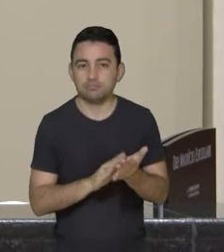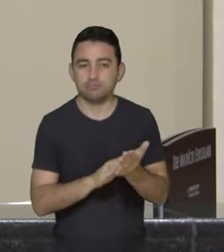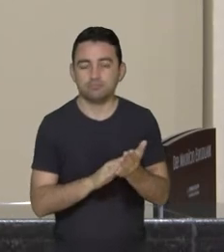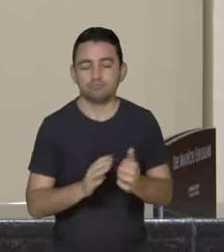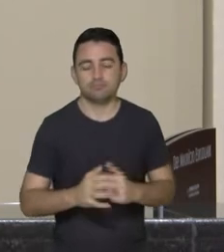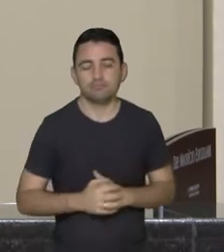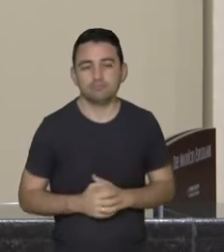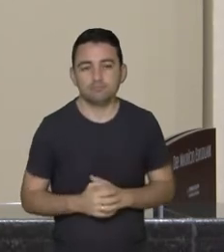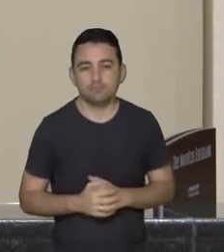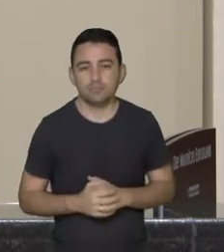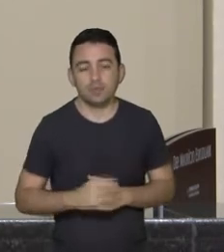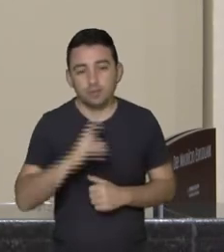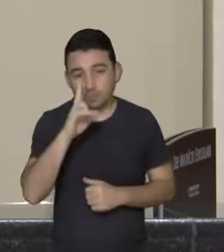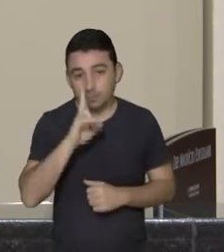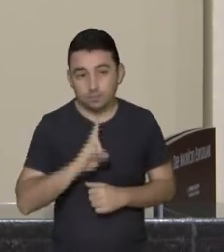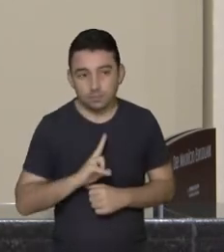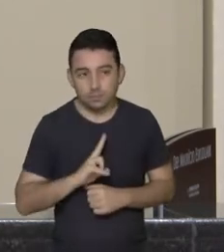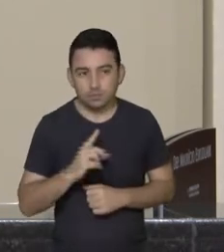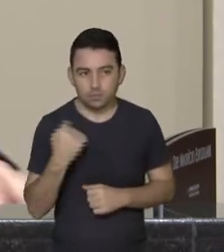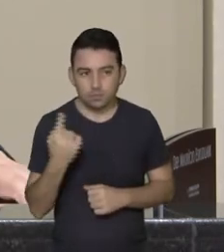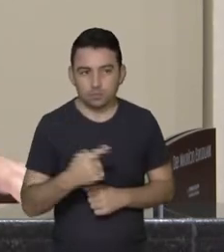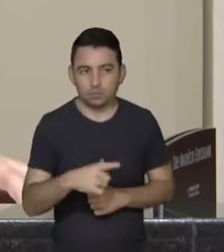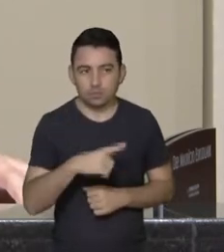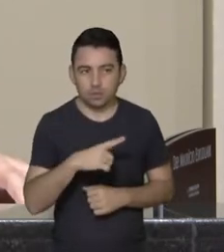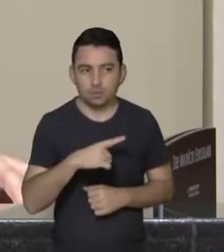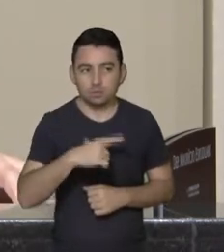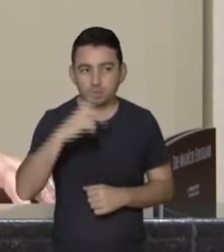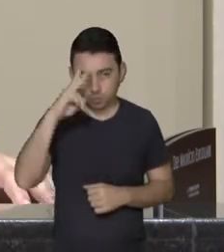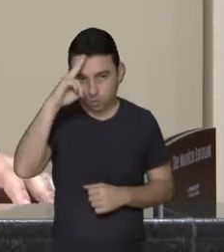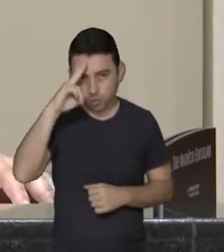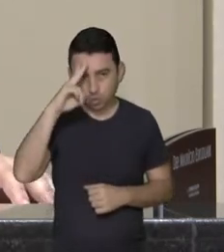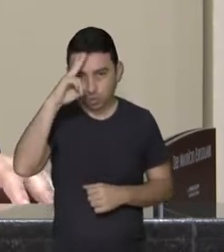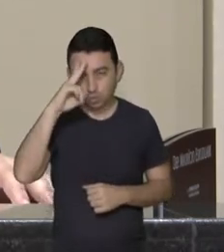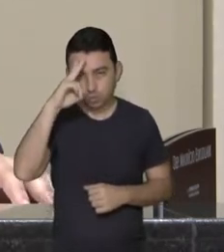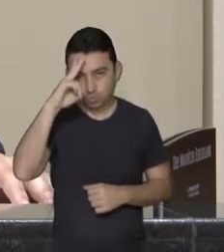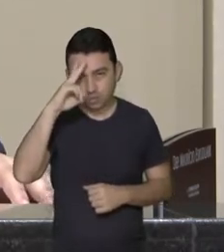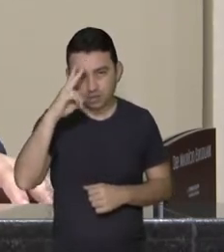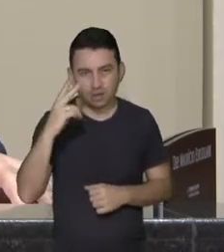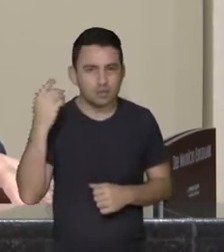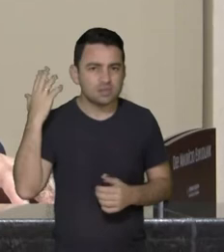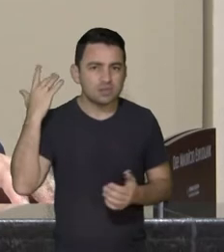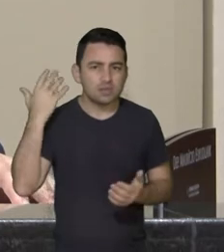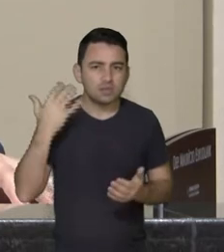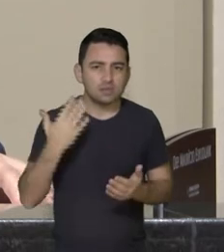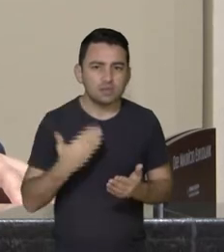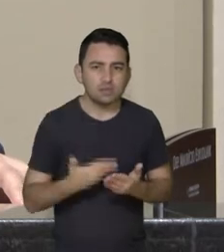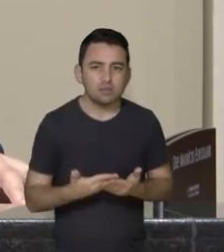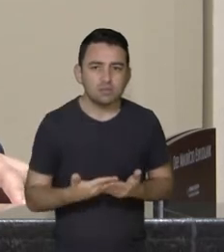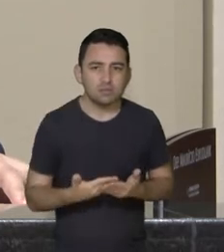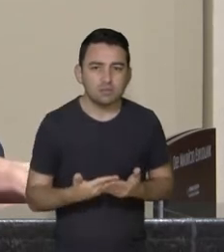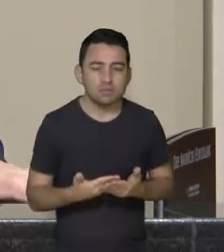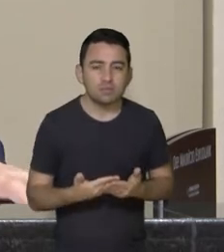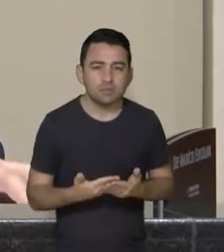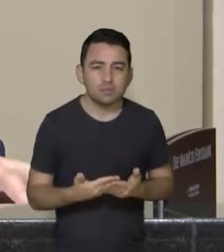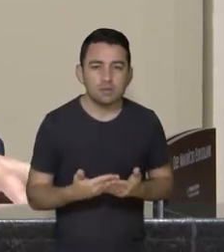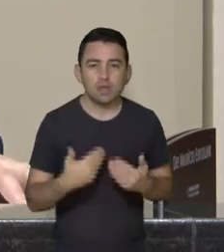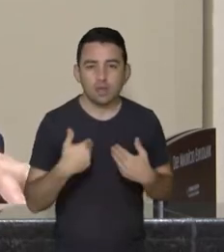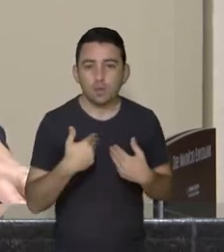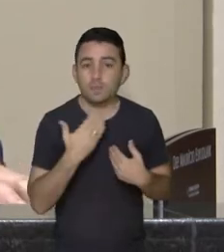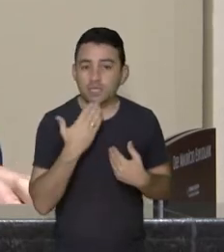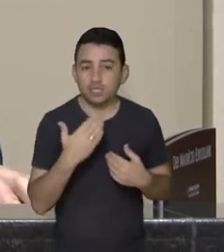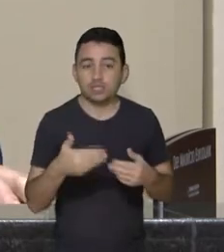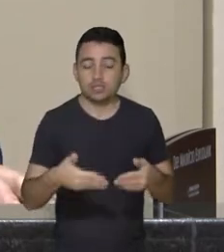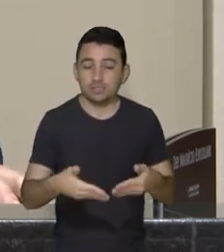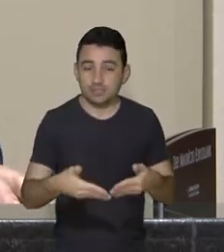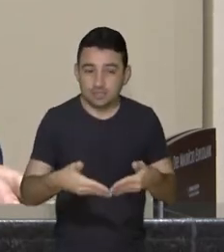o Ivan tem nós temos uma história juntos na primeira vez que ele entrou aqui no Parlamento foi quando eu pedi uma licença